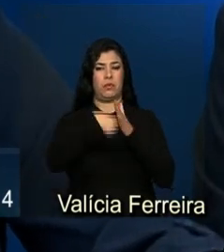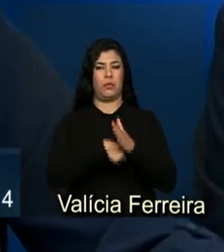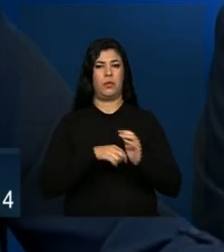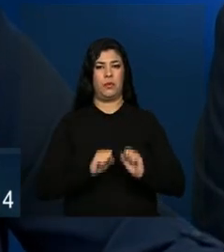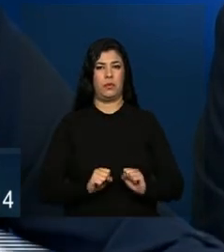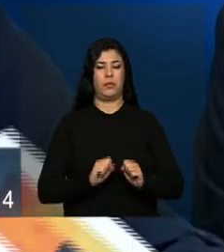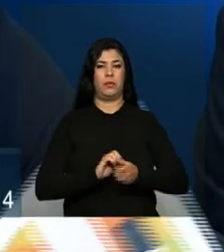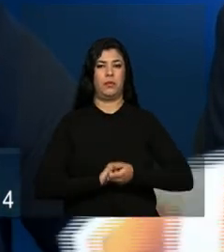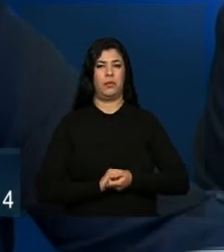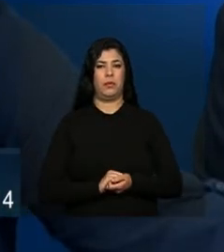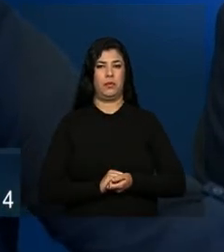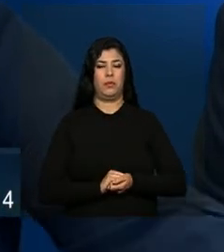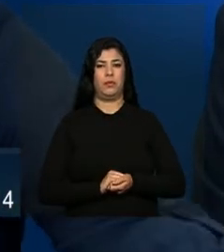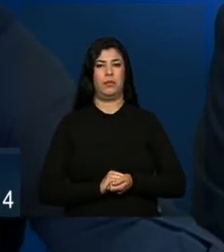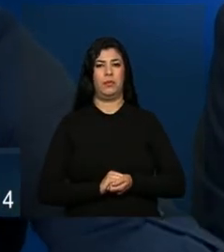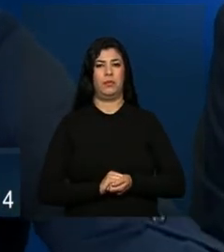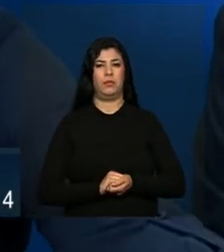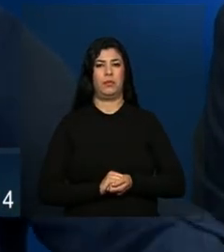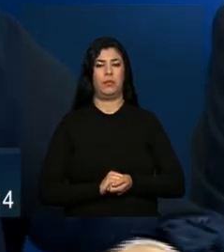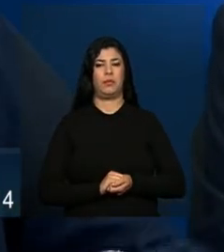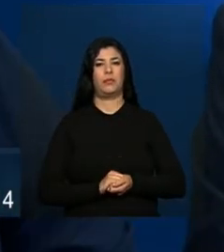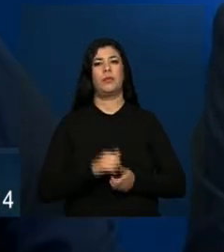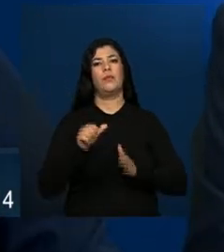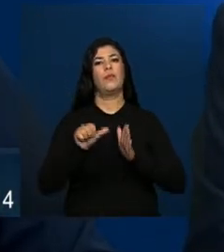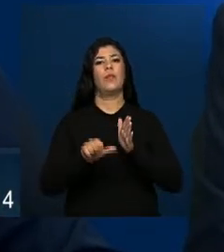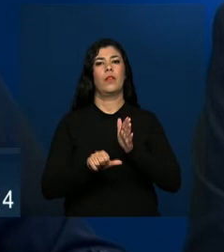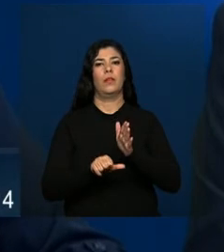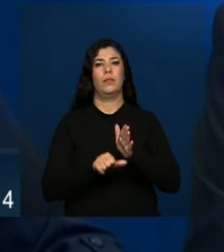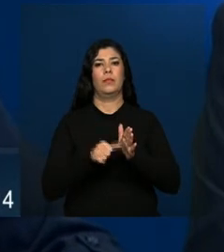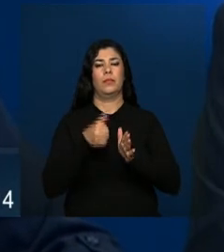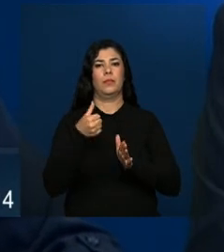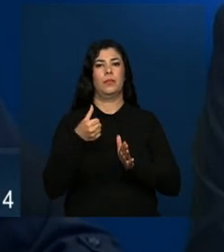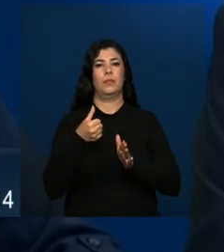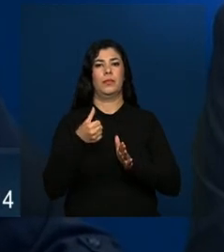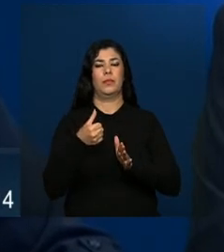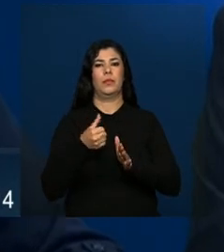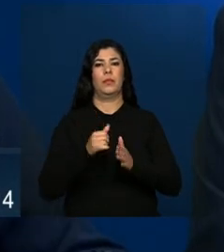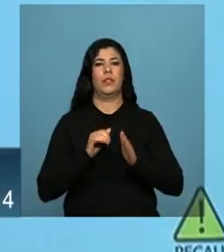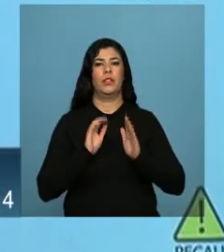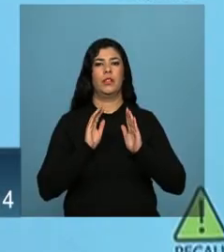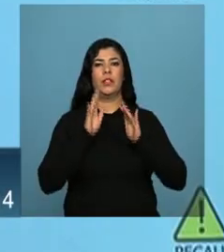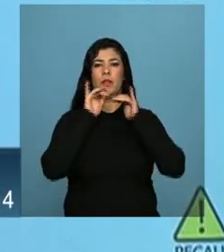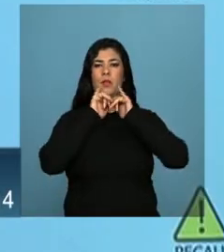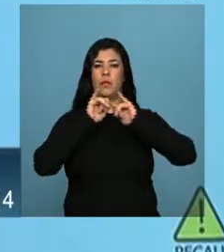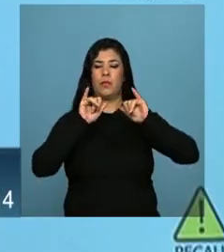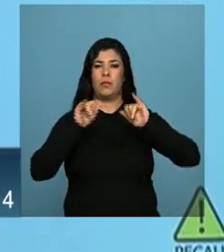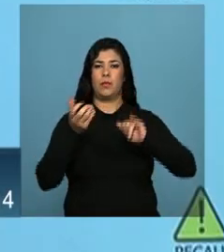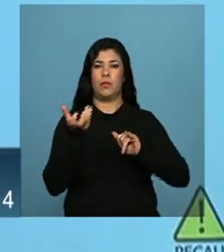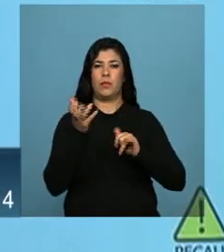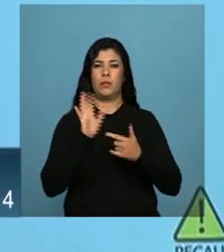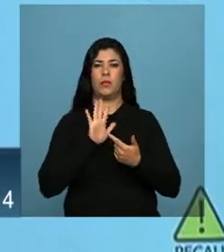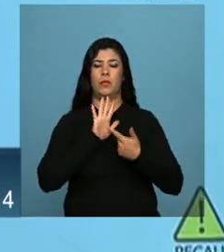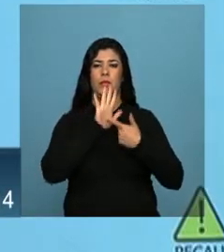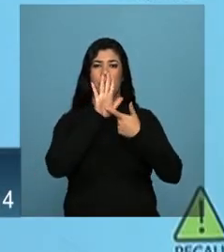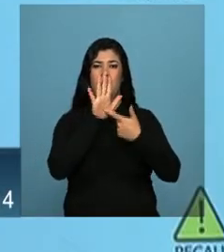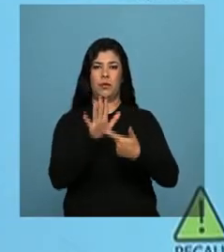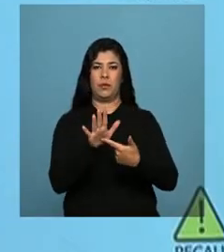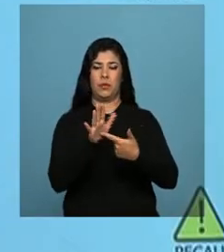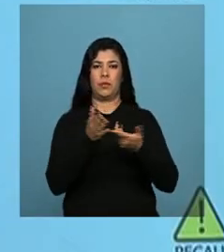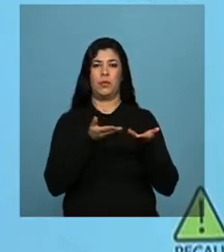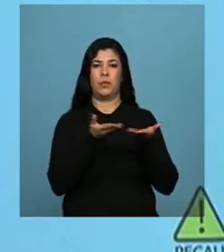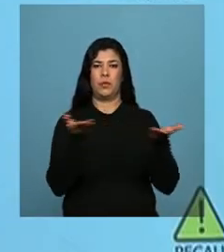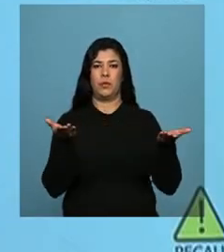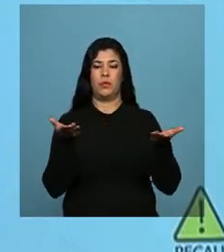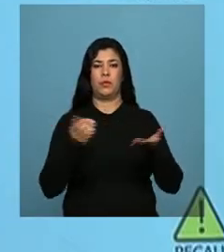para perguntas a primeira informação que eu gostaria de compartilhar